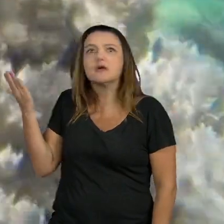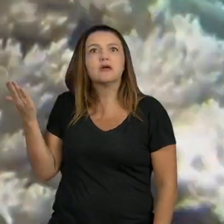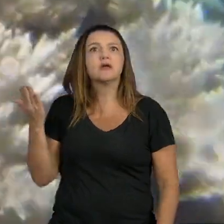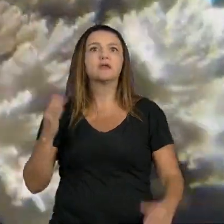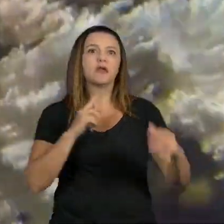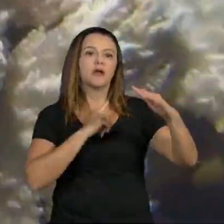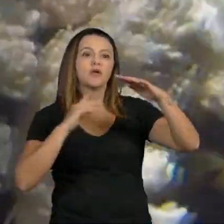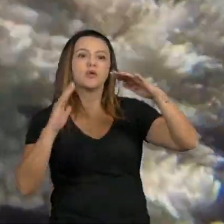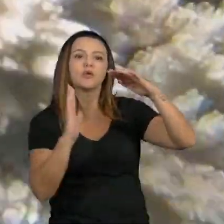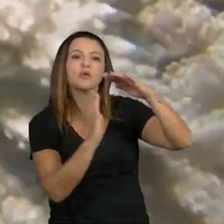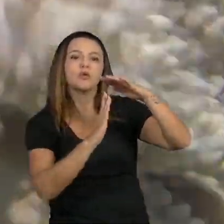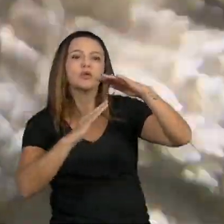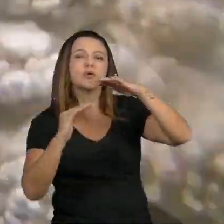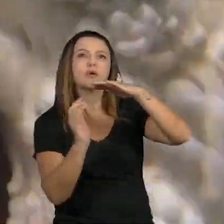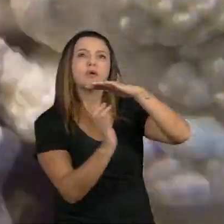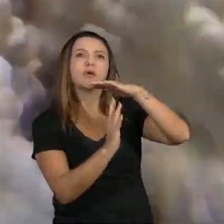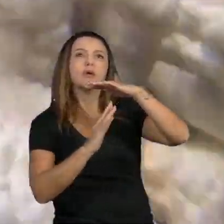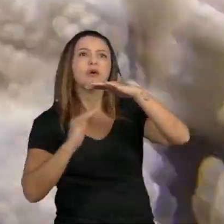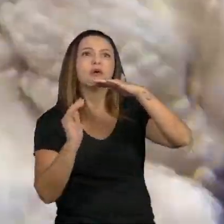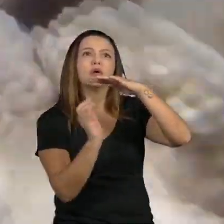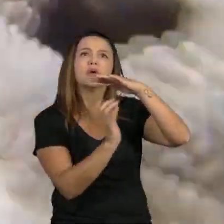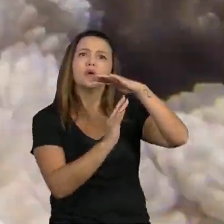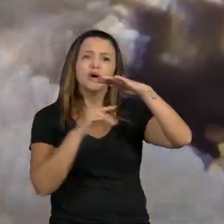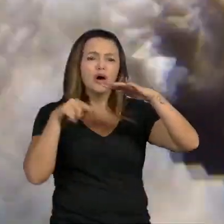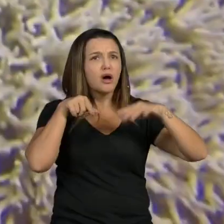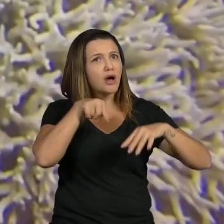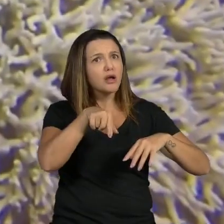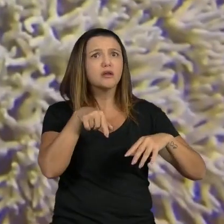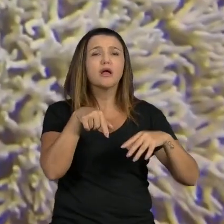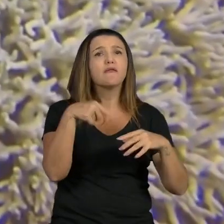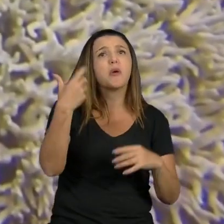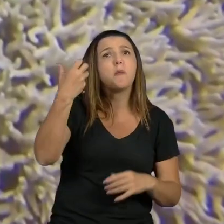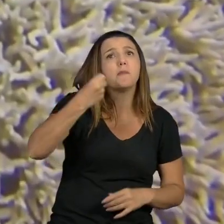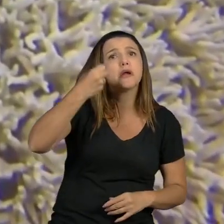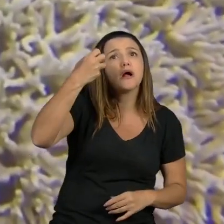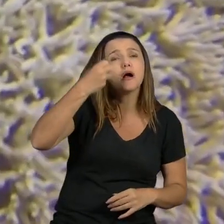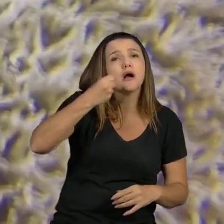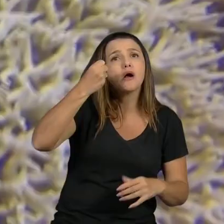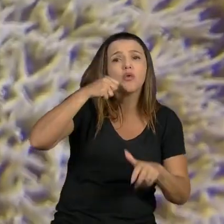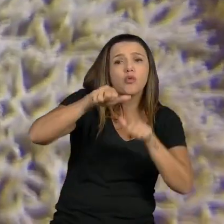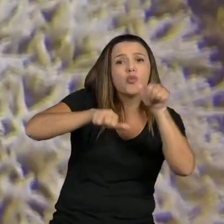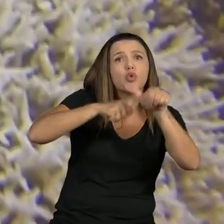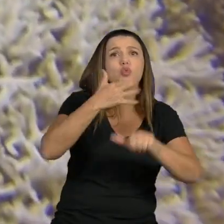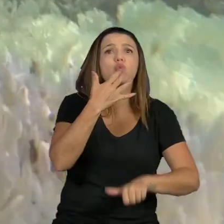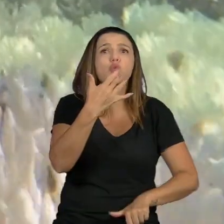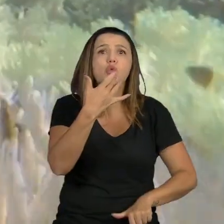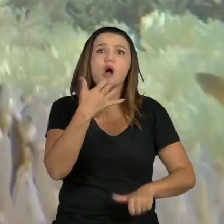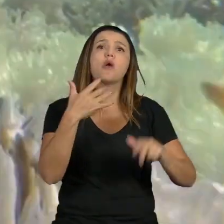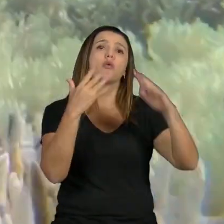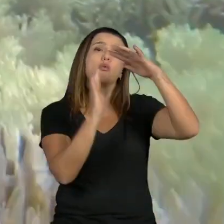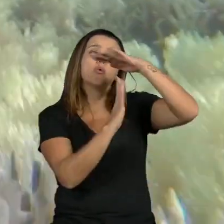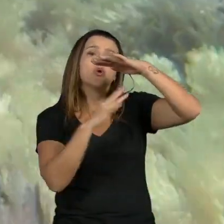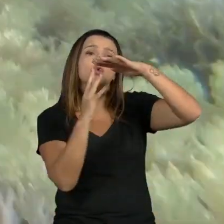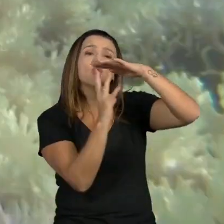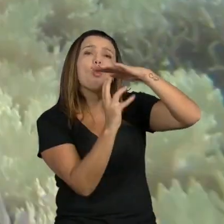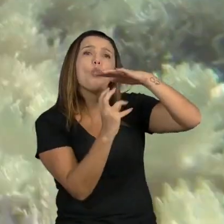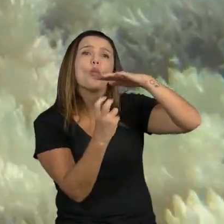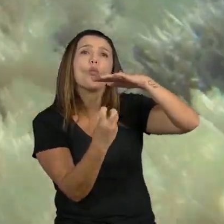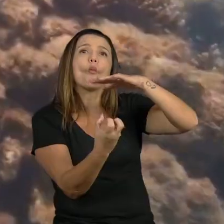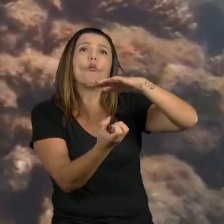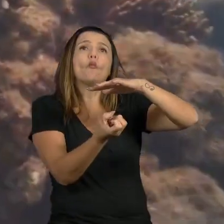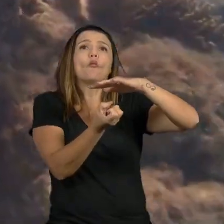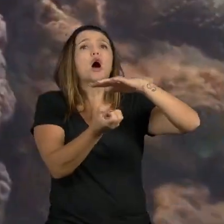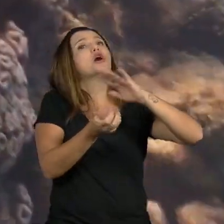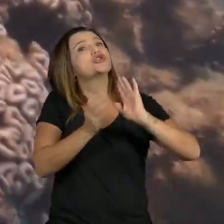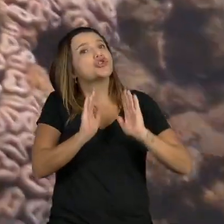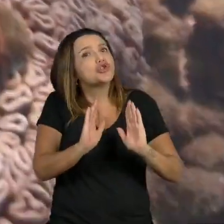corais são impactados pelo aquecimento global, o quanto eles branquearam ao longo dos anos e quanto muitos já morreram e não tem mais retorno. E isso eu estou